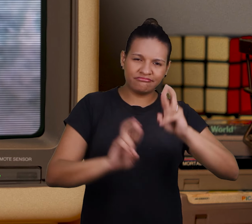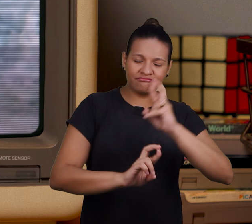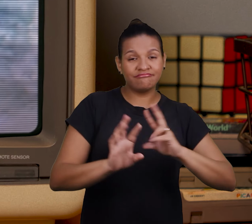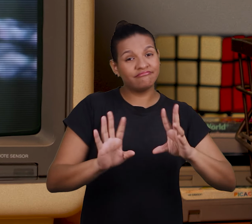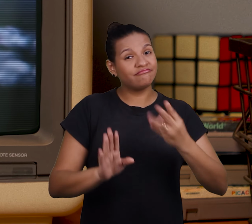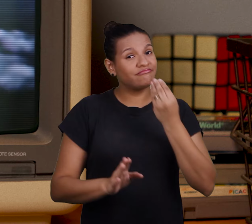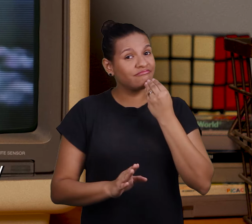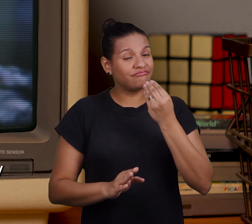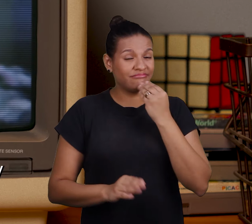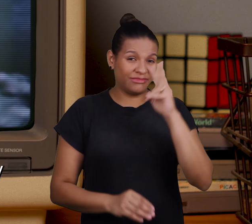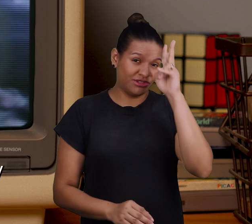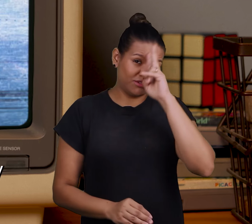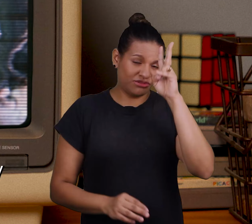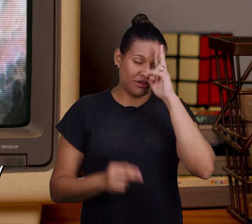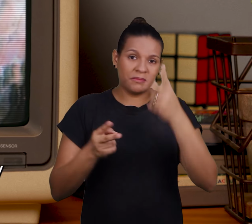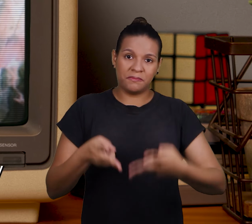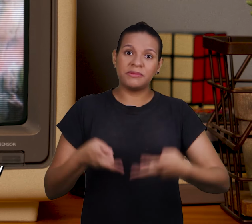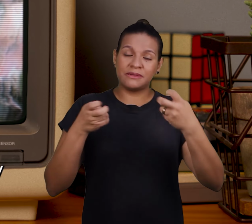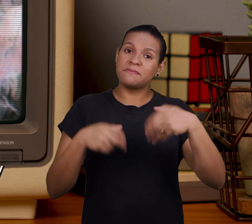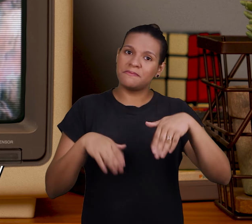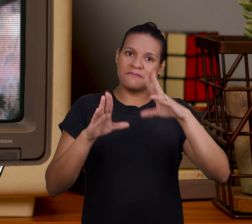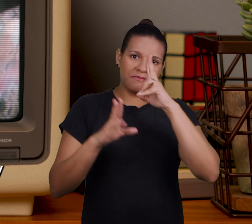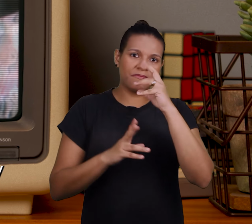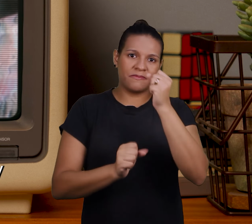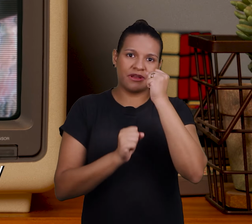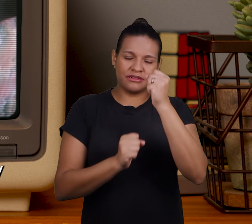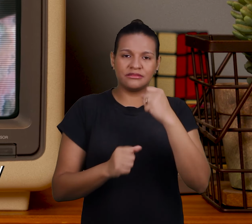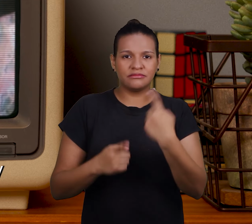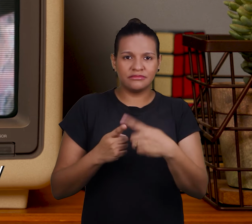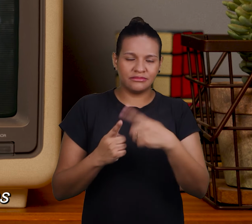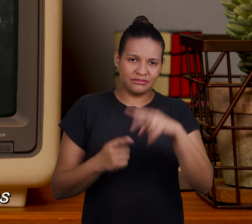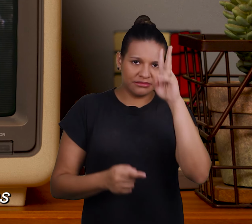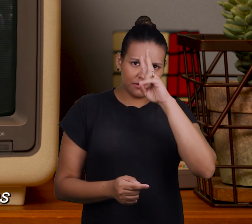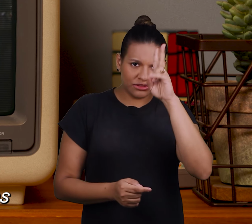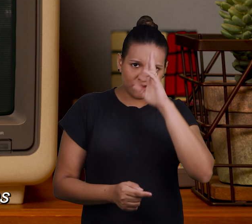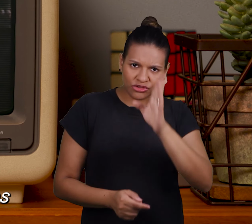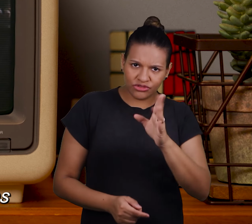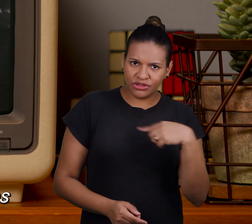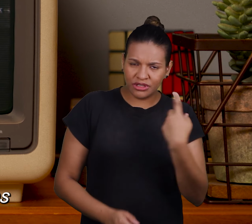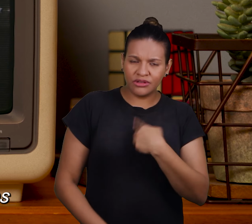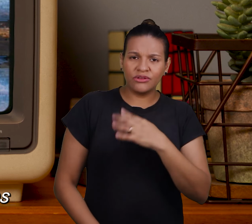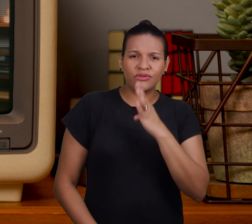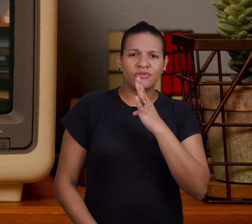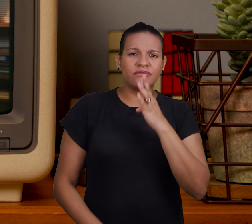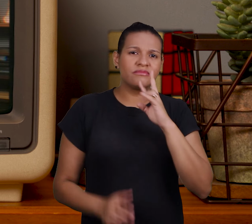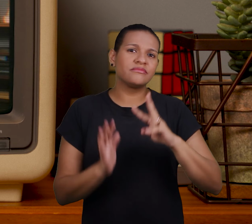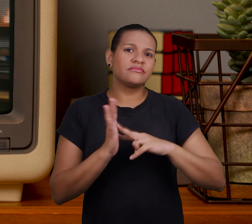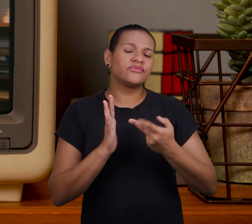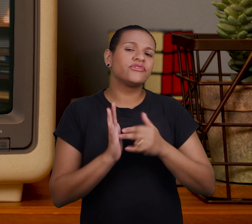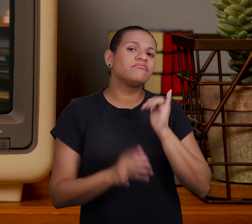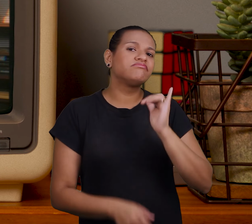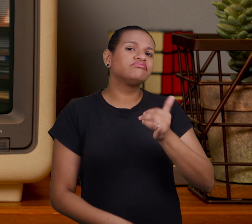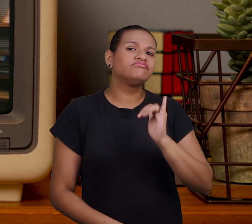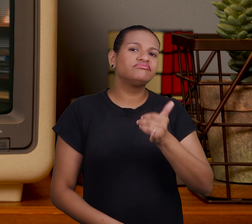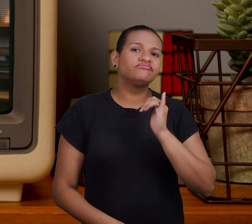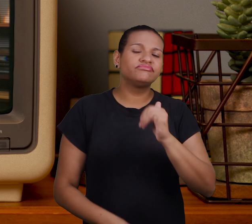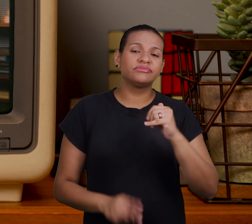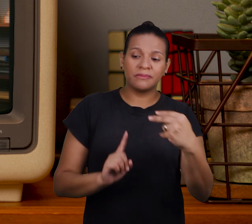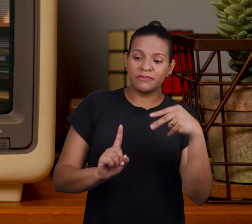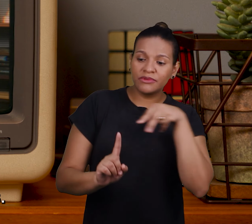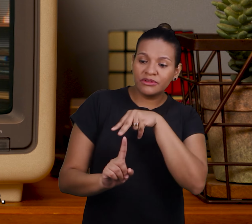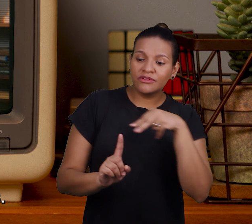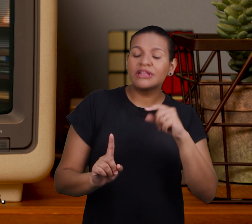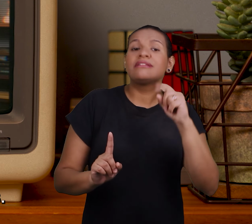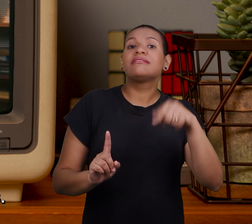talvez na história é onde isso é mais perceptível e mais velado. Toda a história que conhecemos é uma narrativa que parte